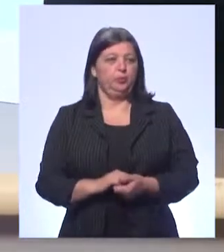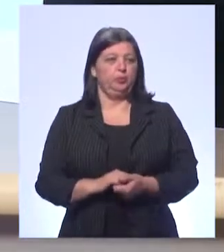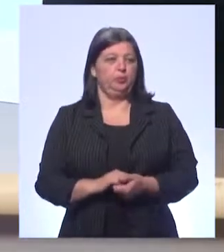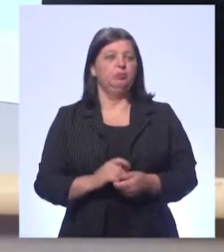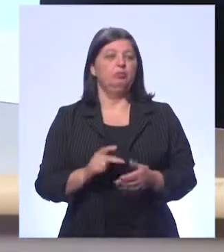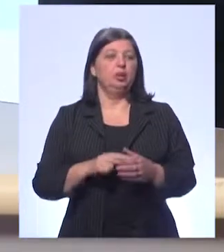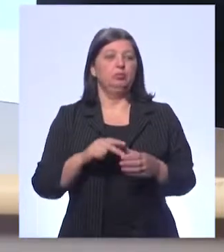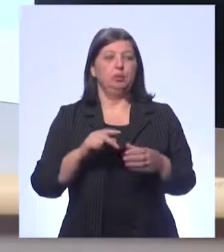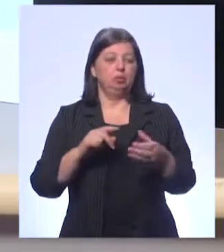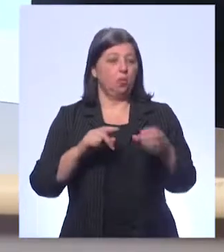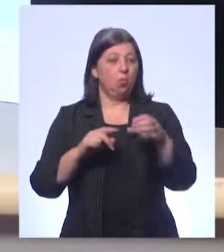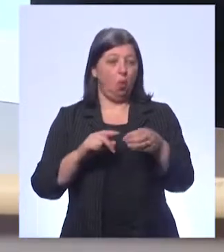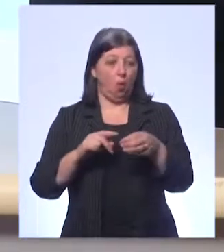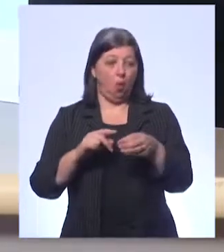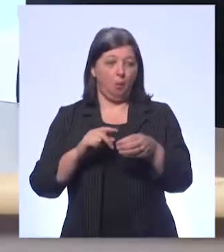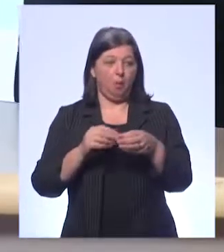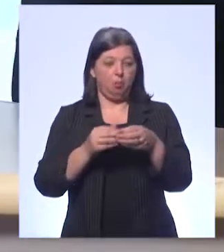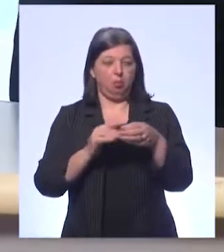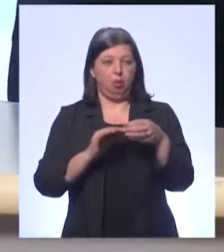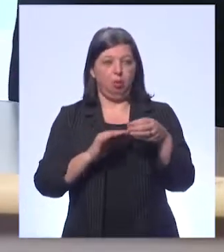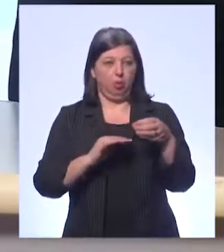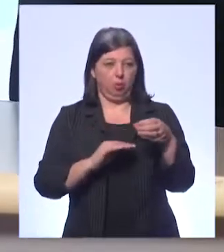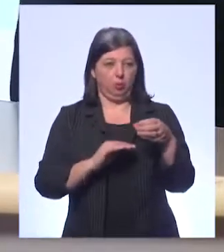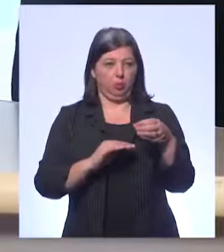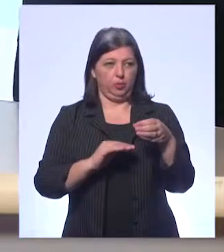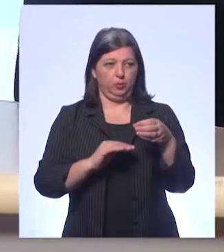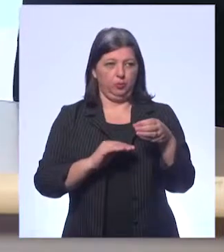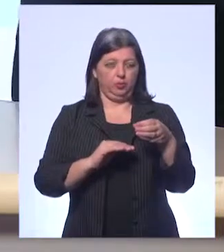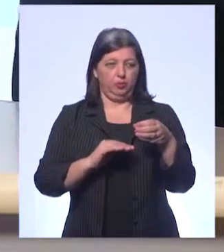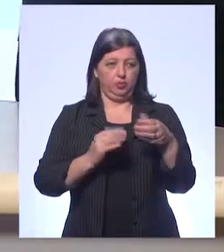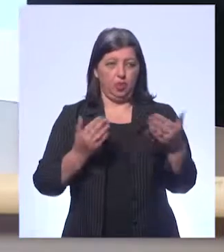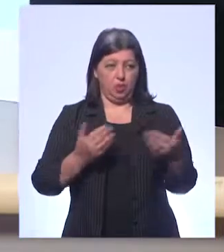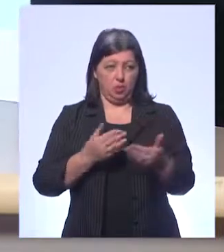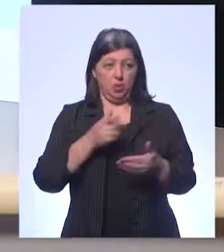Afundou. E eu vou colocar aqui agora na água.